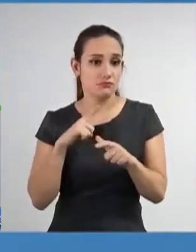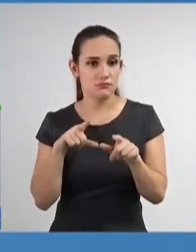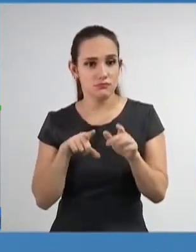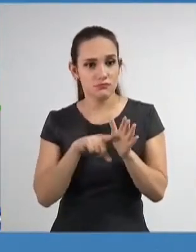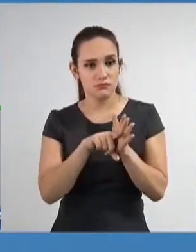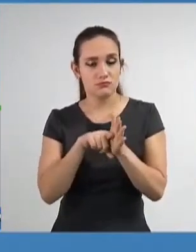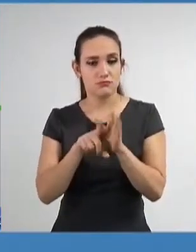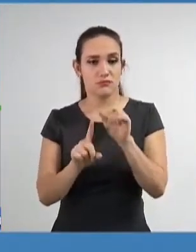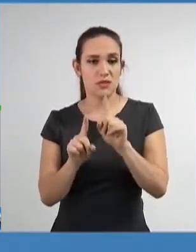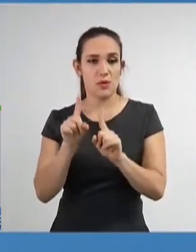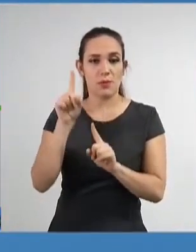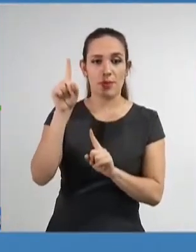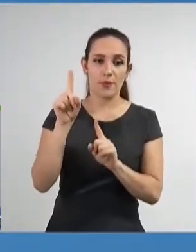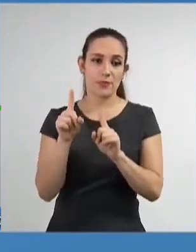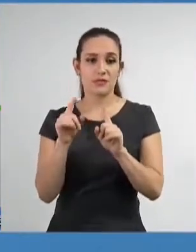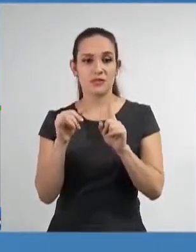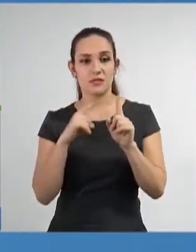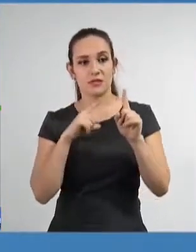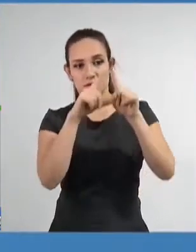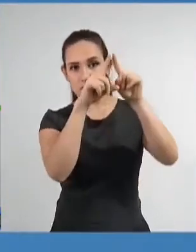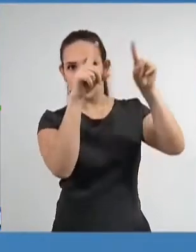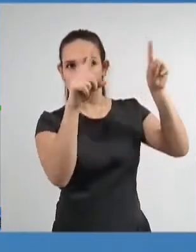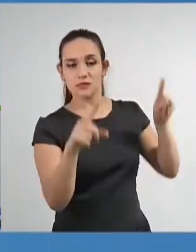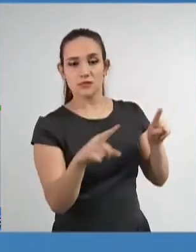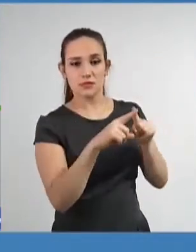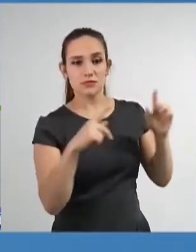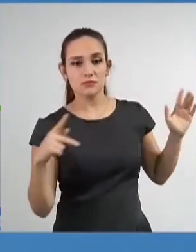o radar é bem sinalizado, somente